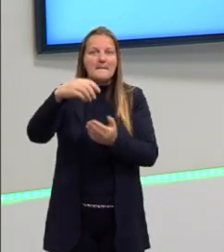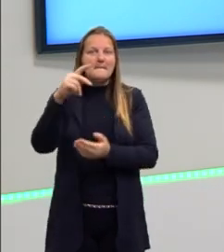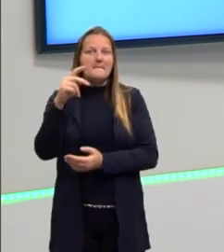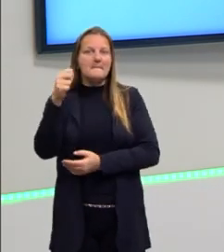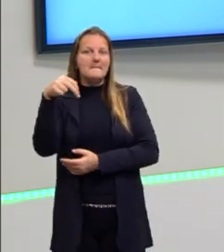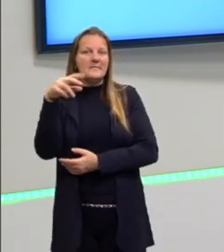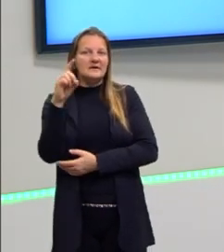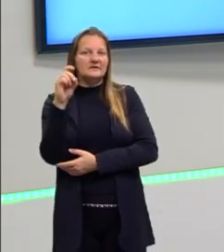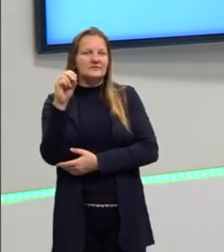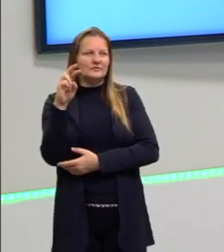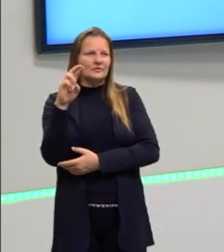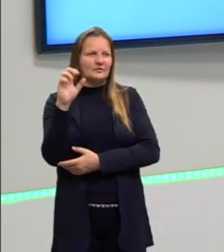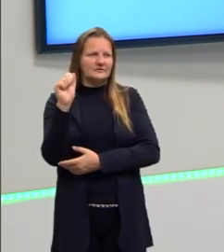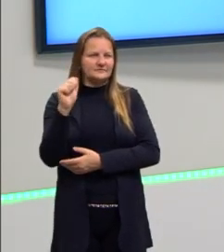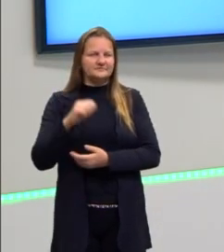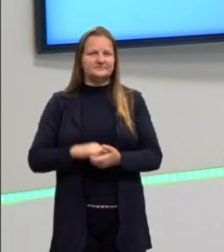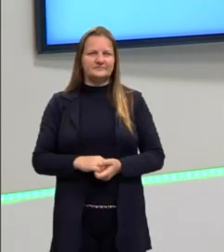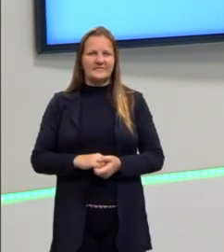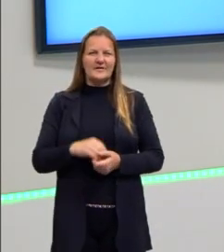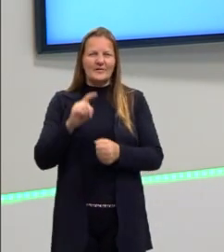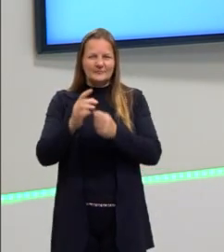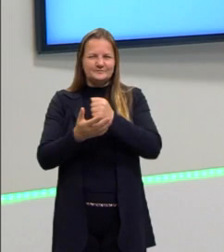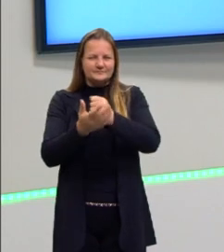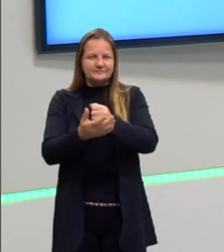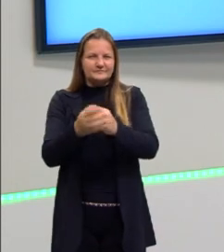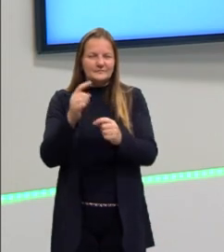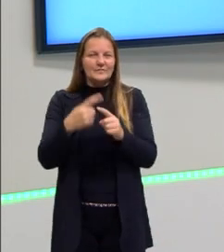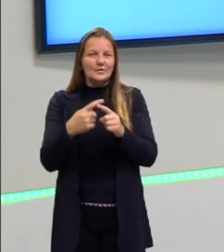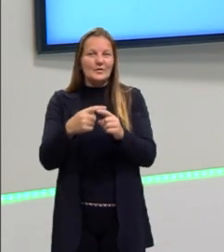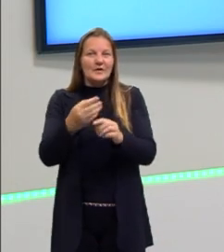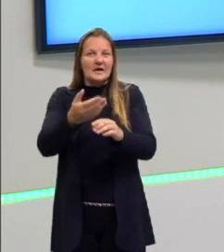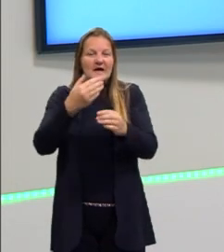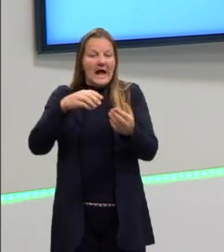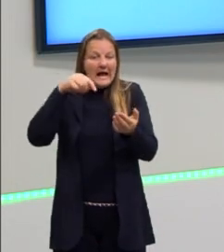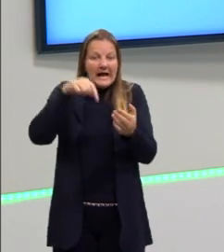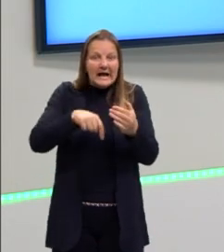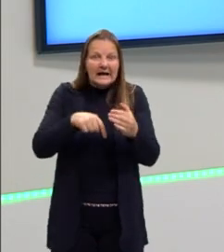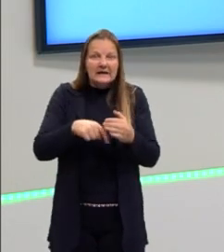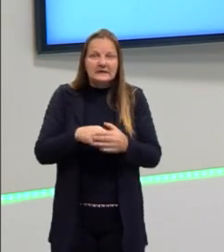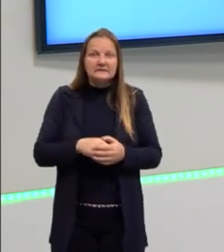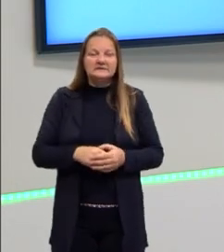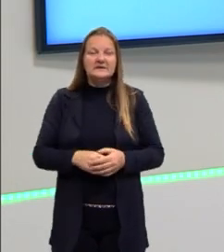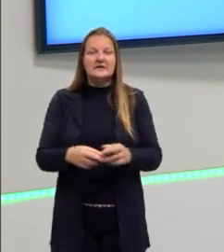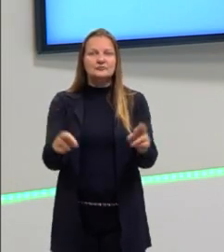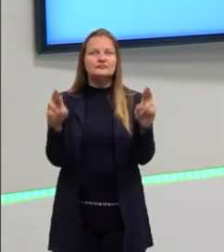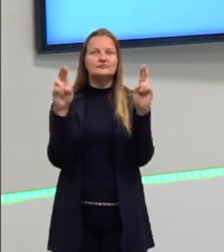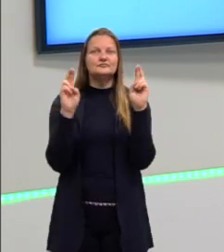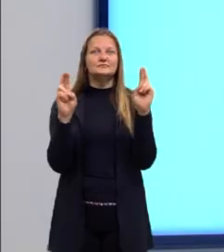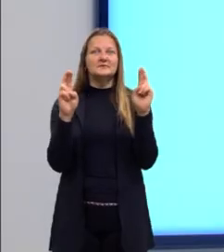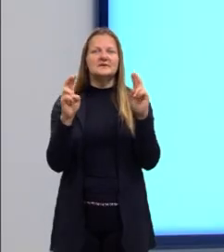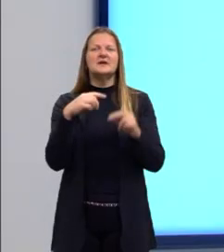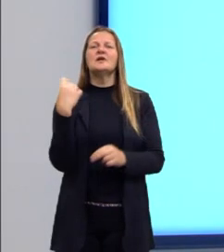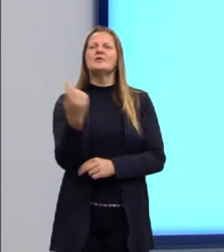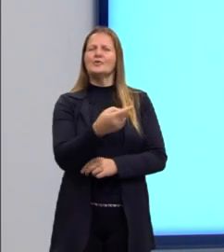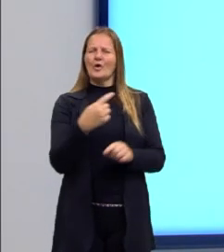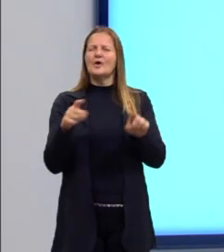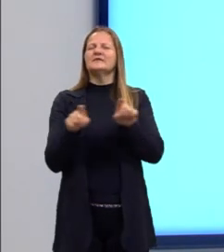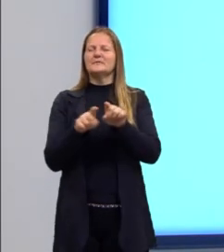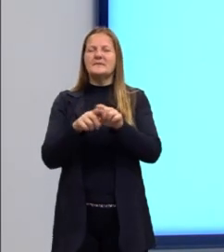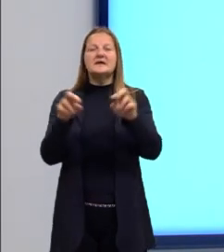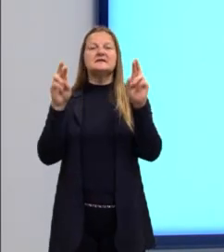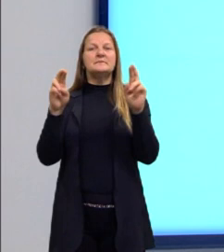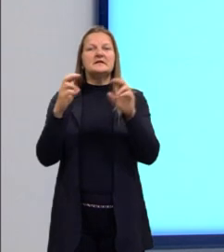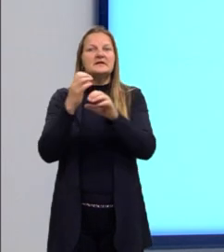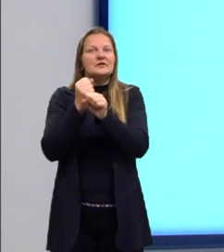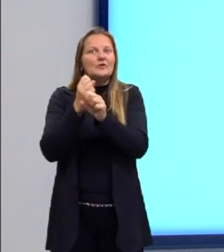Pandora Mas eu posso te ajudar que a única coisa que ficou dentro da caixa Foi a esperança nós temos Esperança Da nossa redação